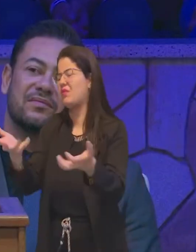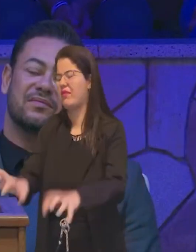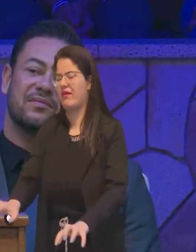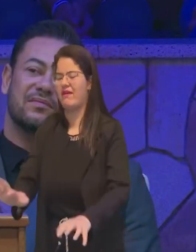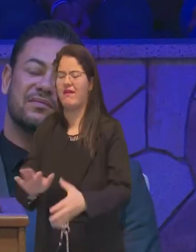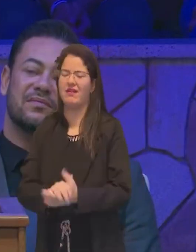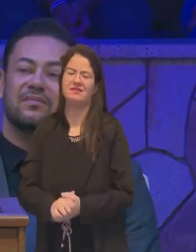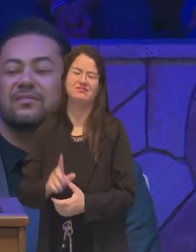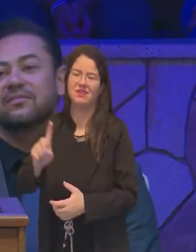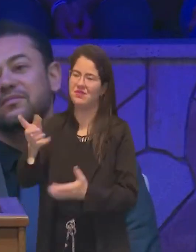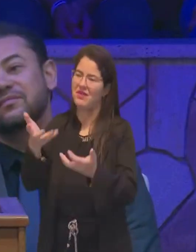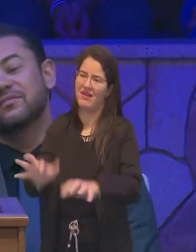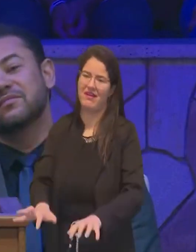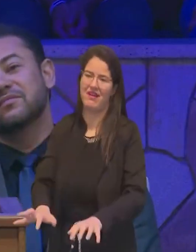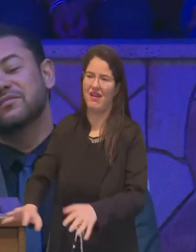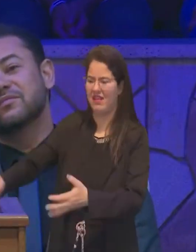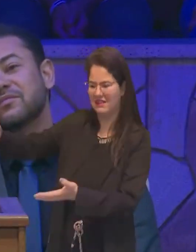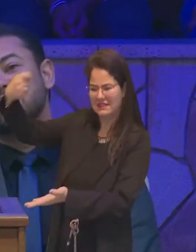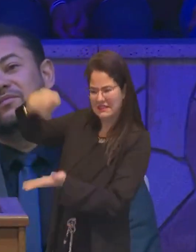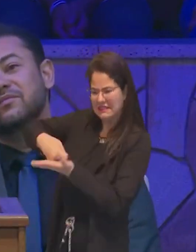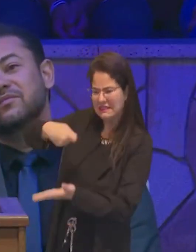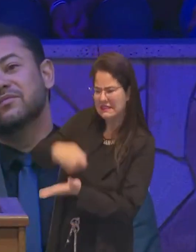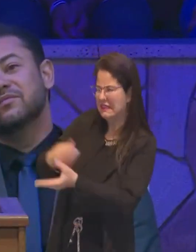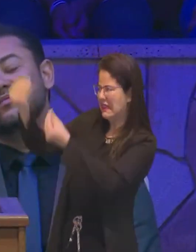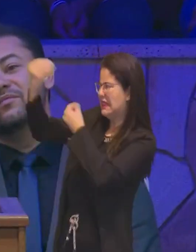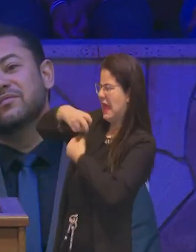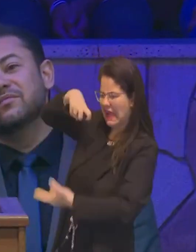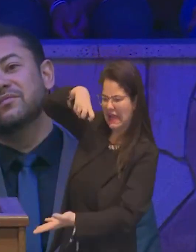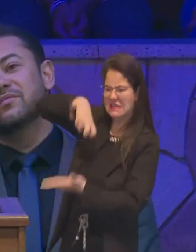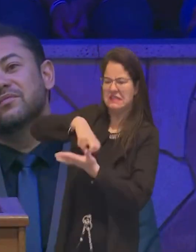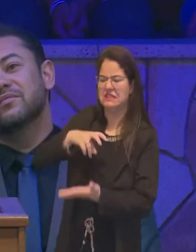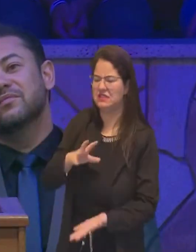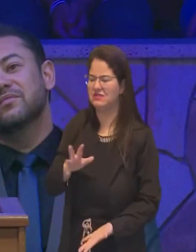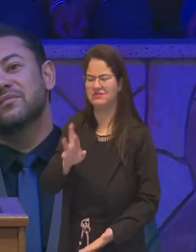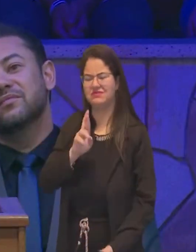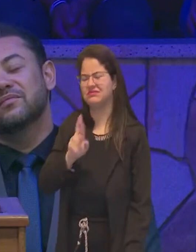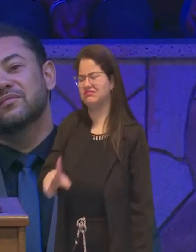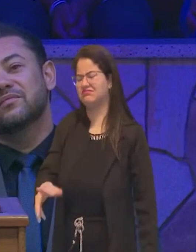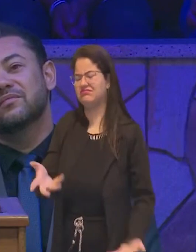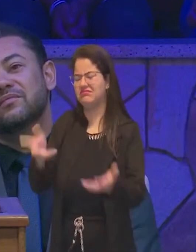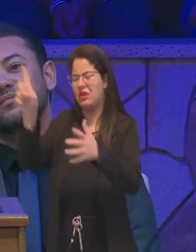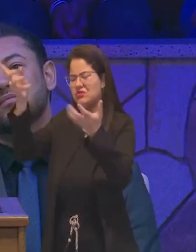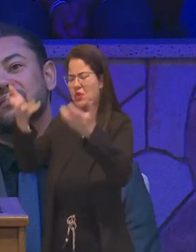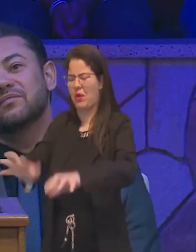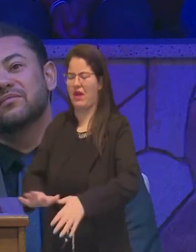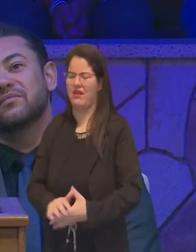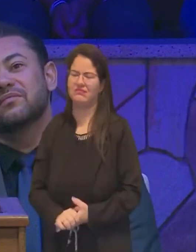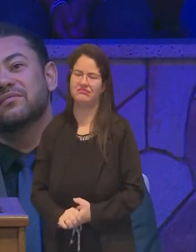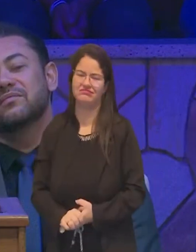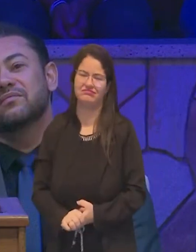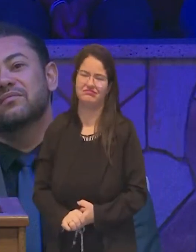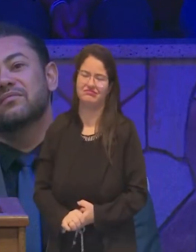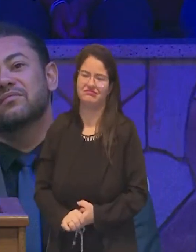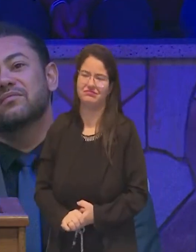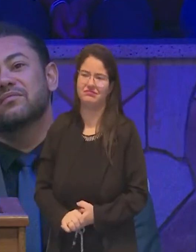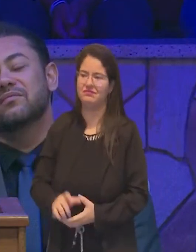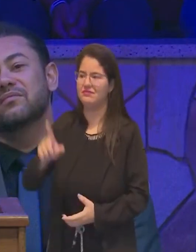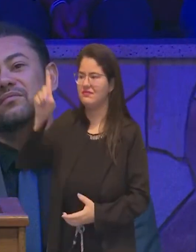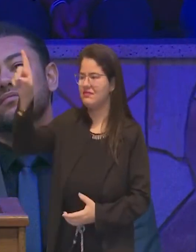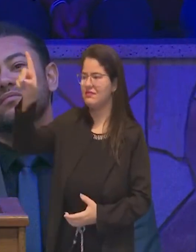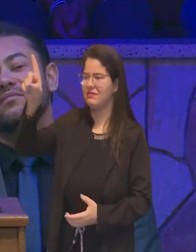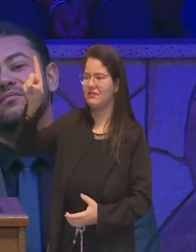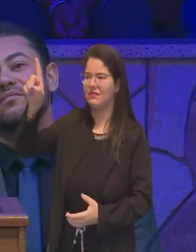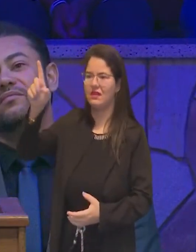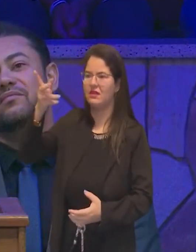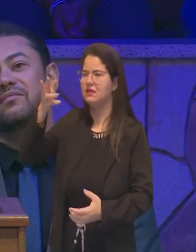não quer nos punir. Isso não é divertido para Ele. Deus não é algum psicopata